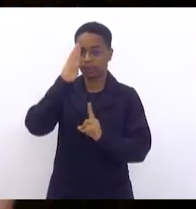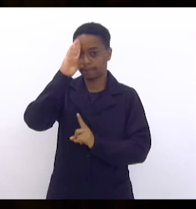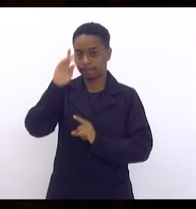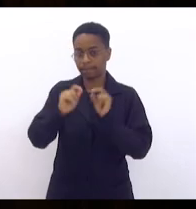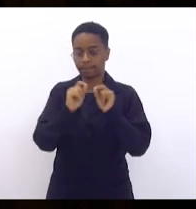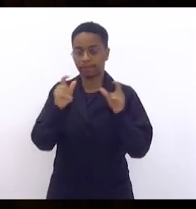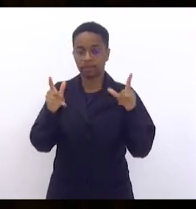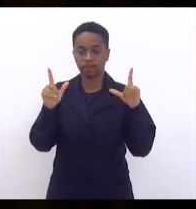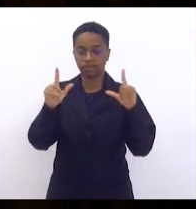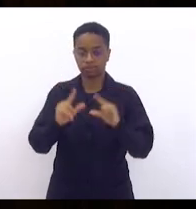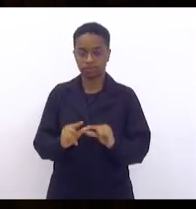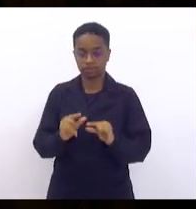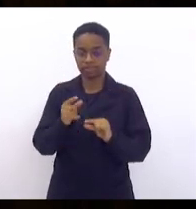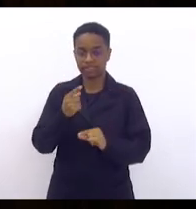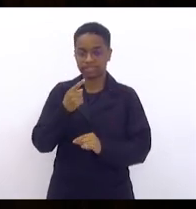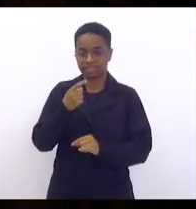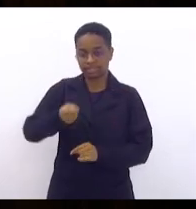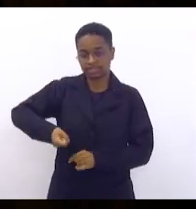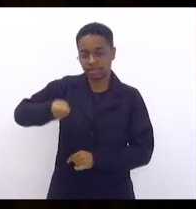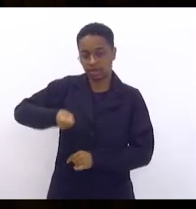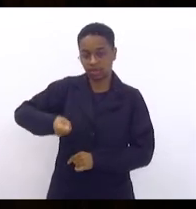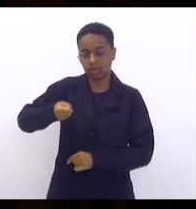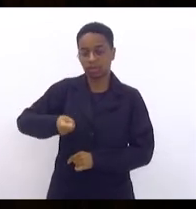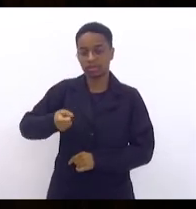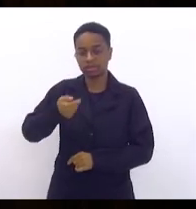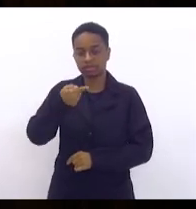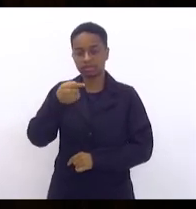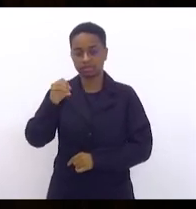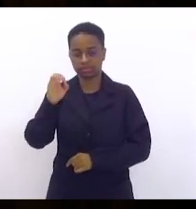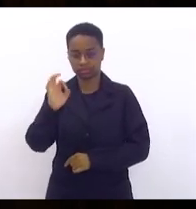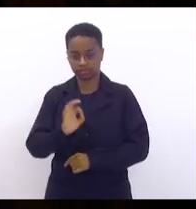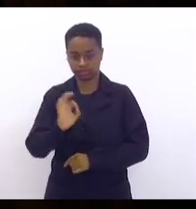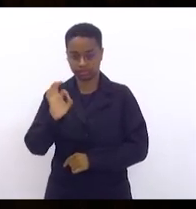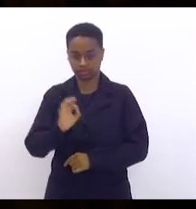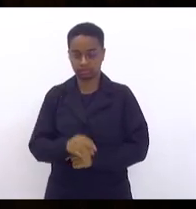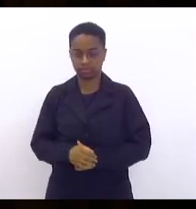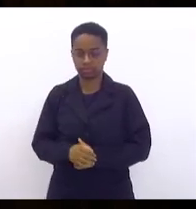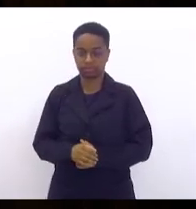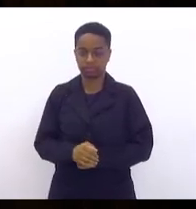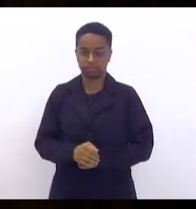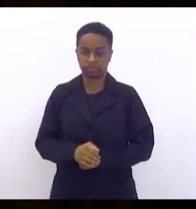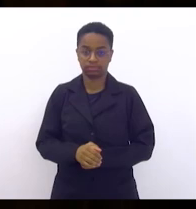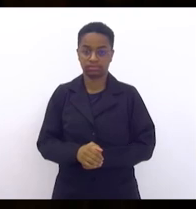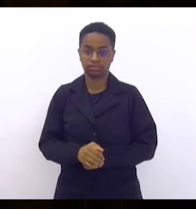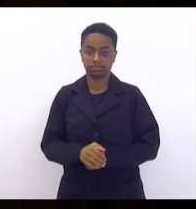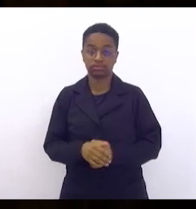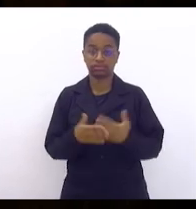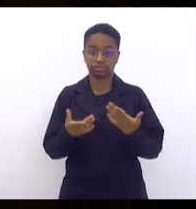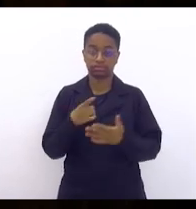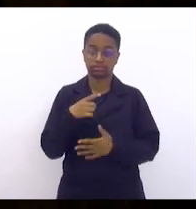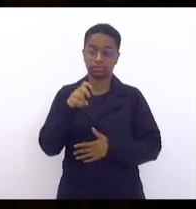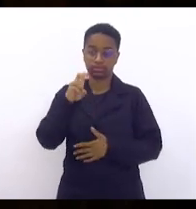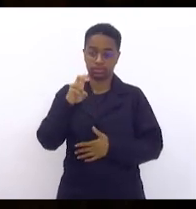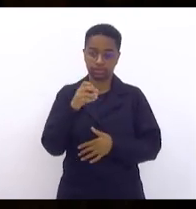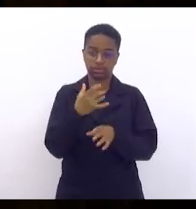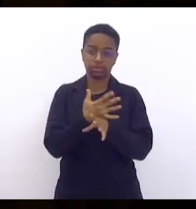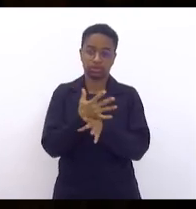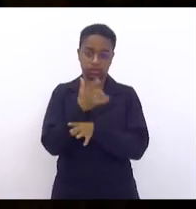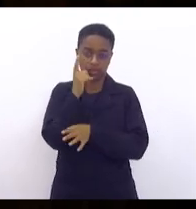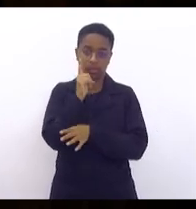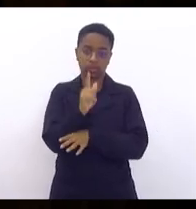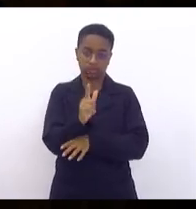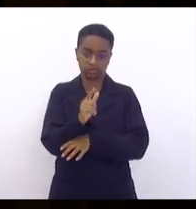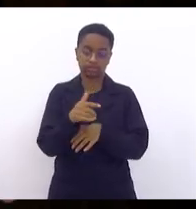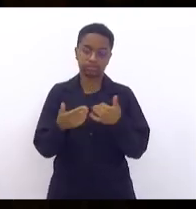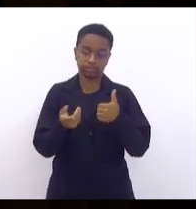diminuição uma redução de sacolinhas plásticas no ambiente de 70%. 4 ou 5 municípios alcançaram essa meta